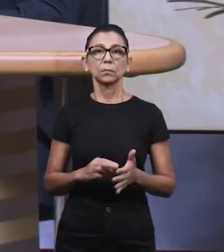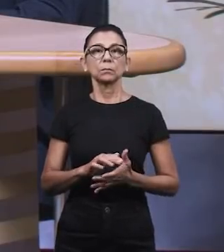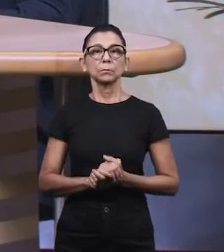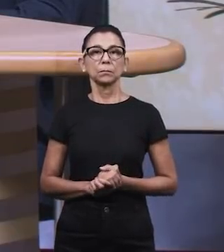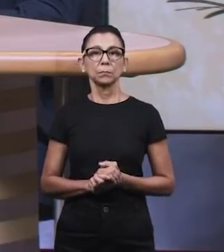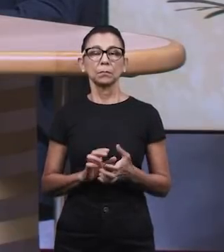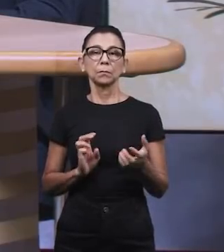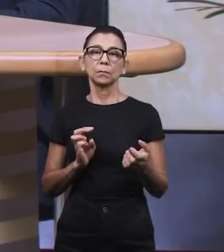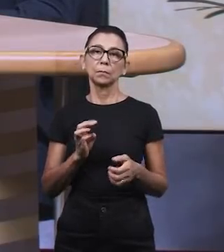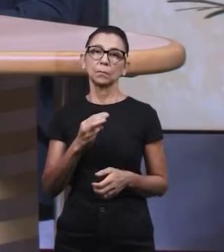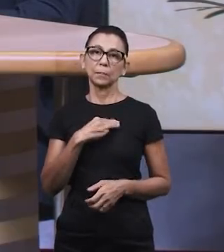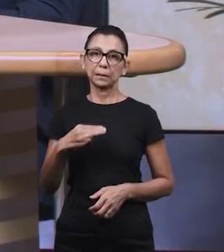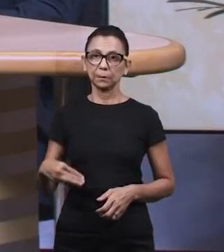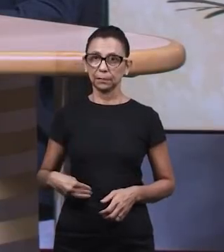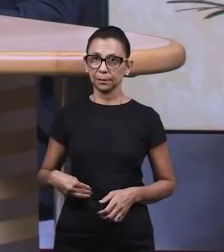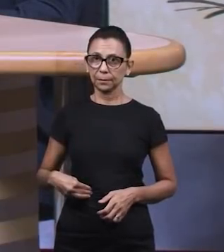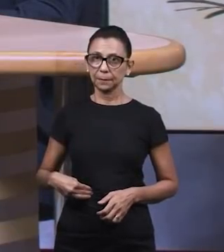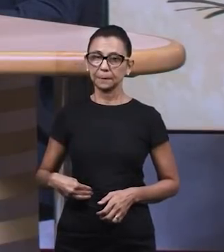Glória a Jesus. Bom,